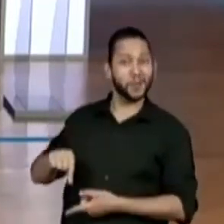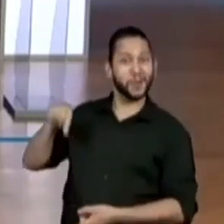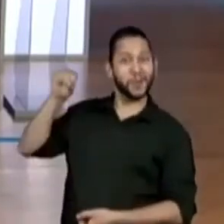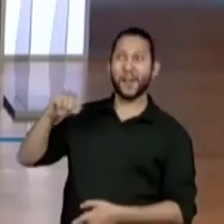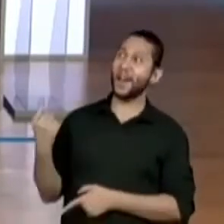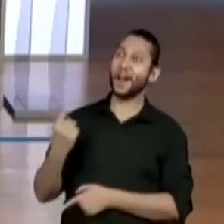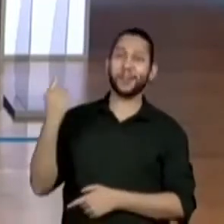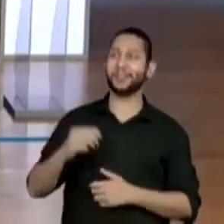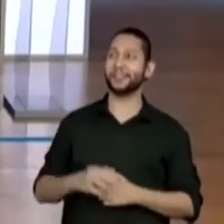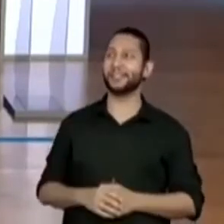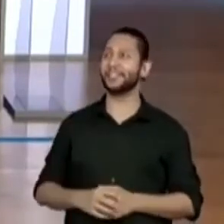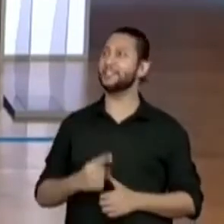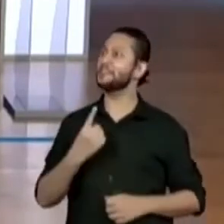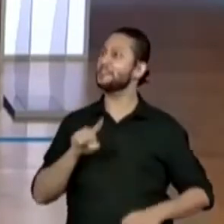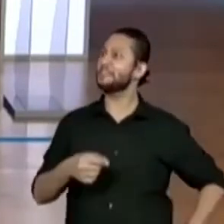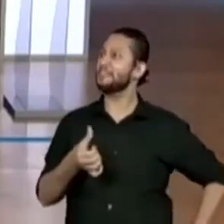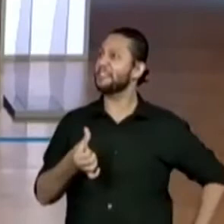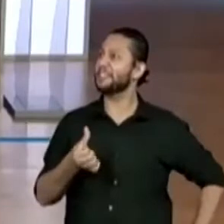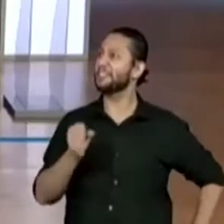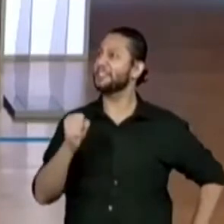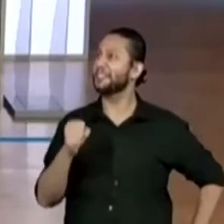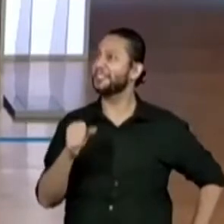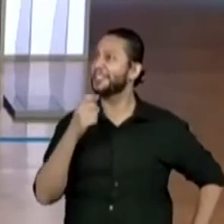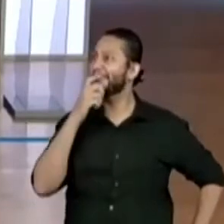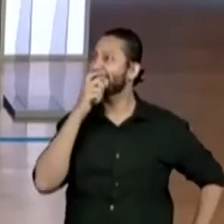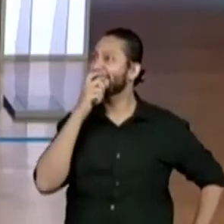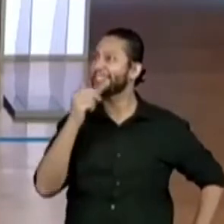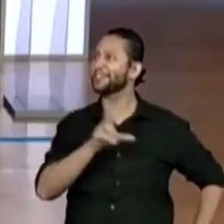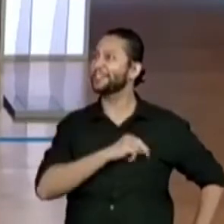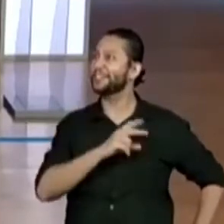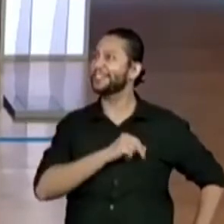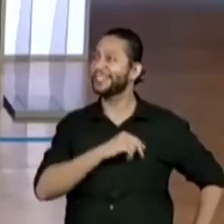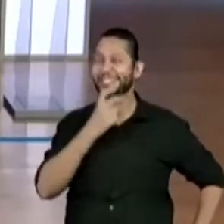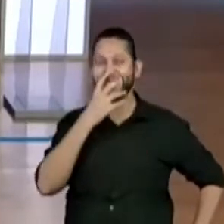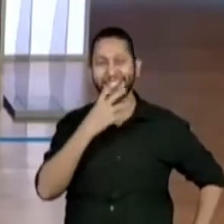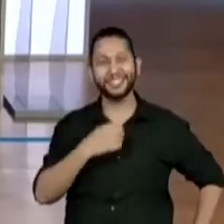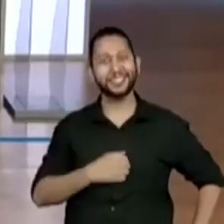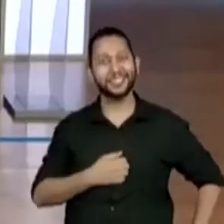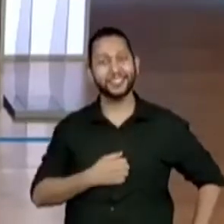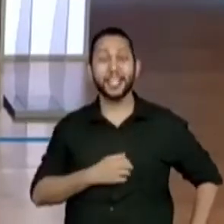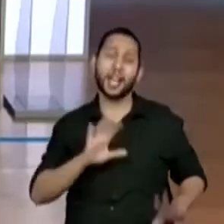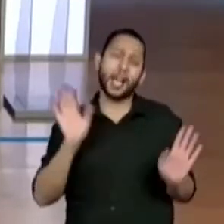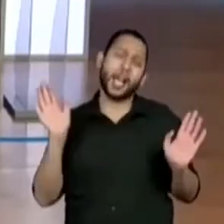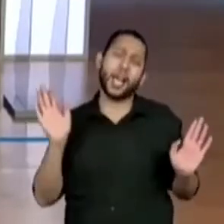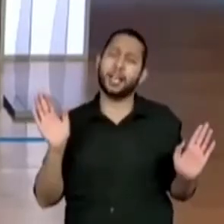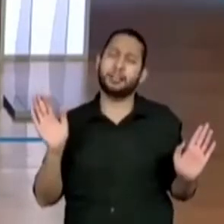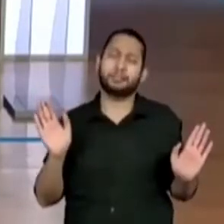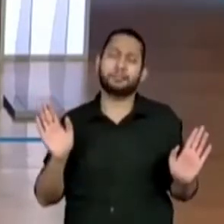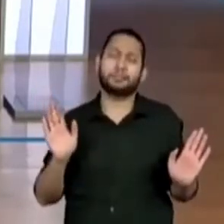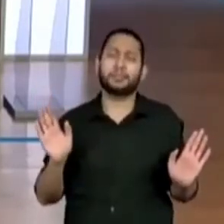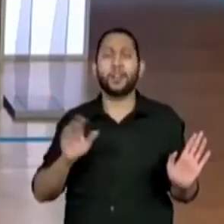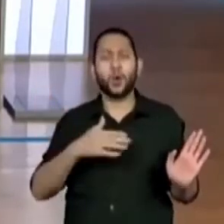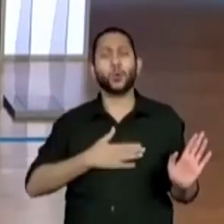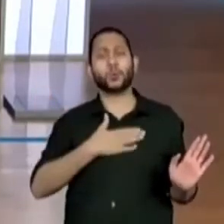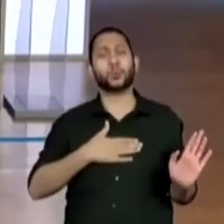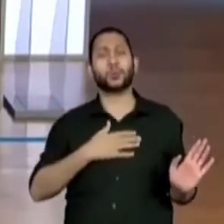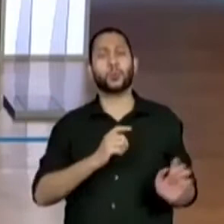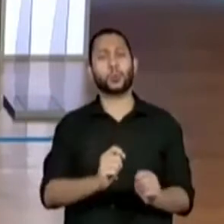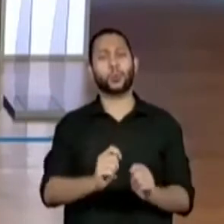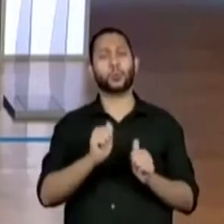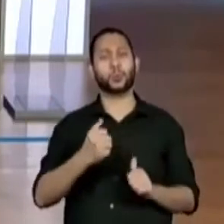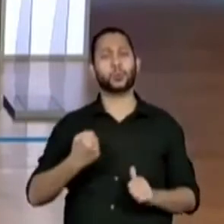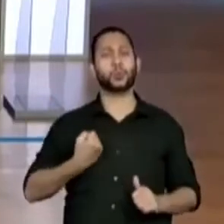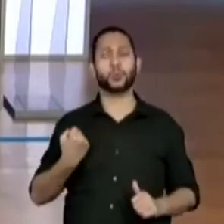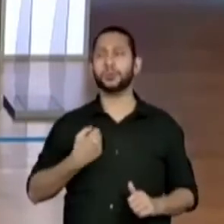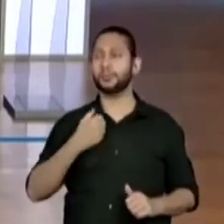minha dica. 1,68 m, ó. Mas pode ficar com o que eles estão dizendo, né? Não pode ser 1,65 m? Presta atenção